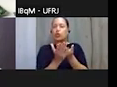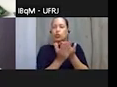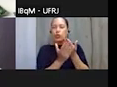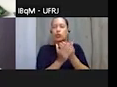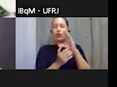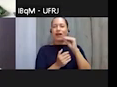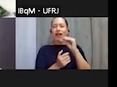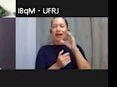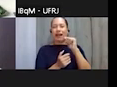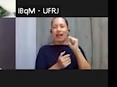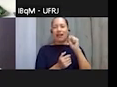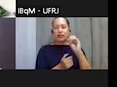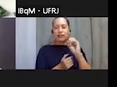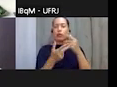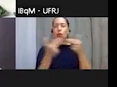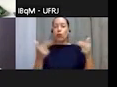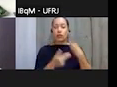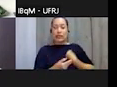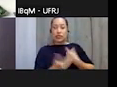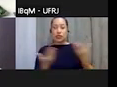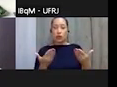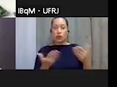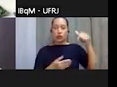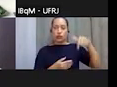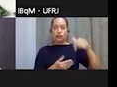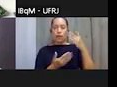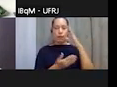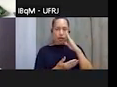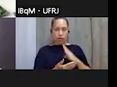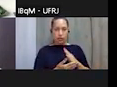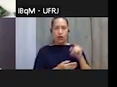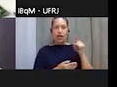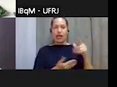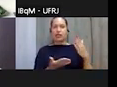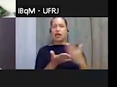que existe no Brasil. Essa revista GeoHeritage é uma revista